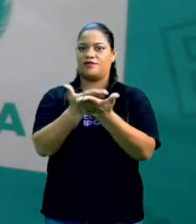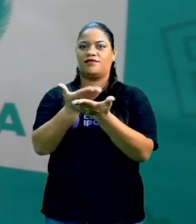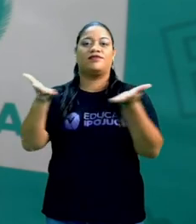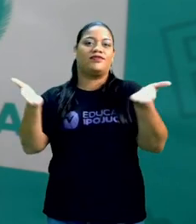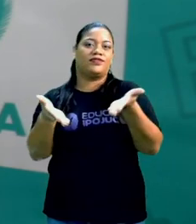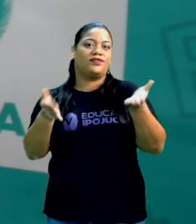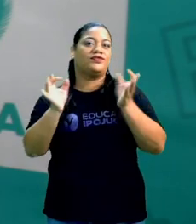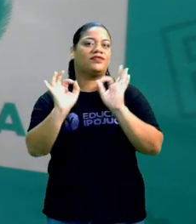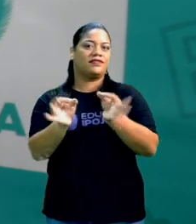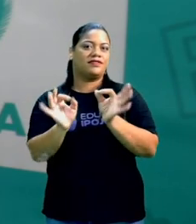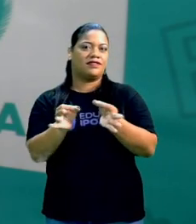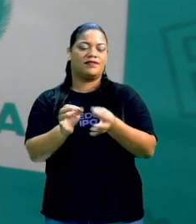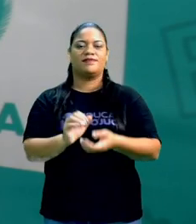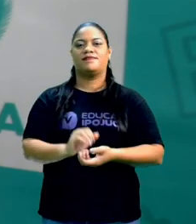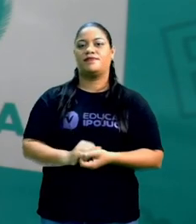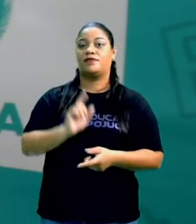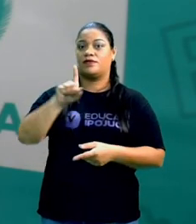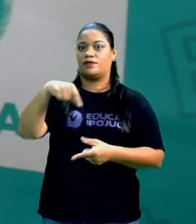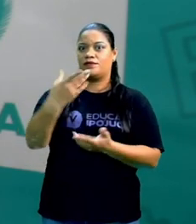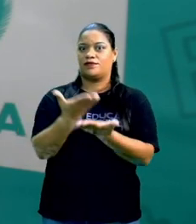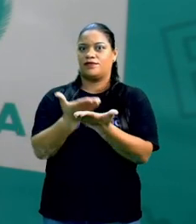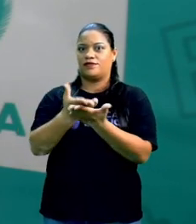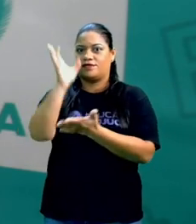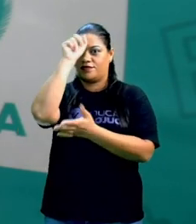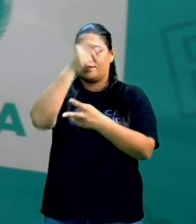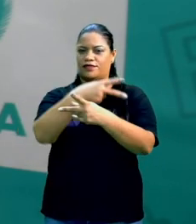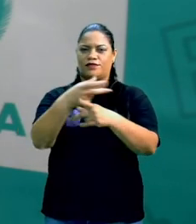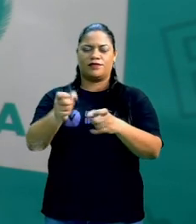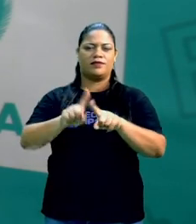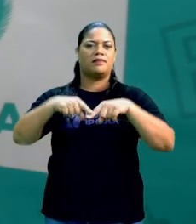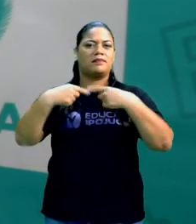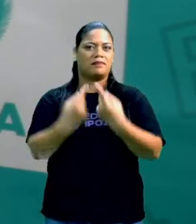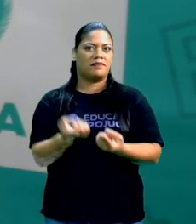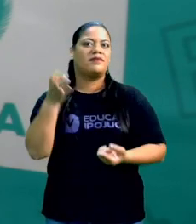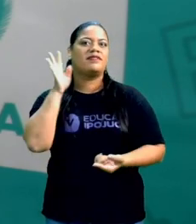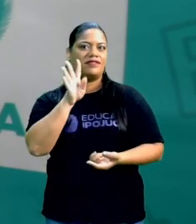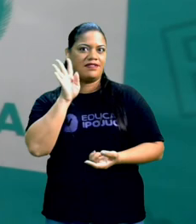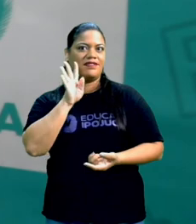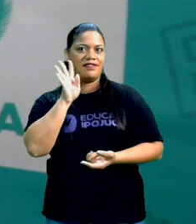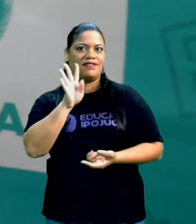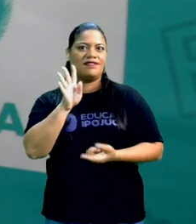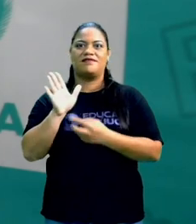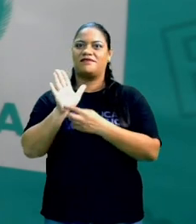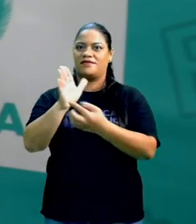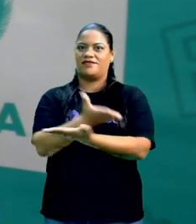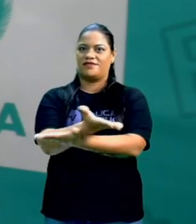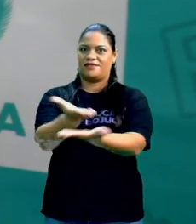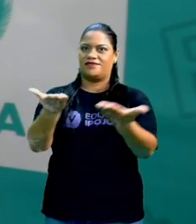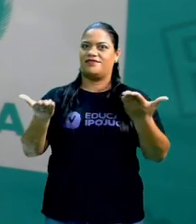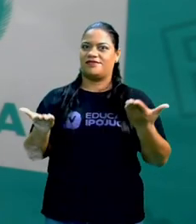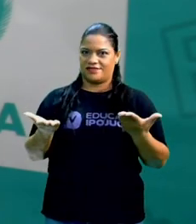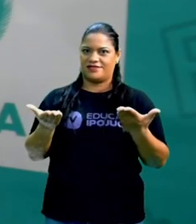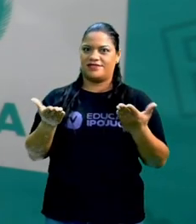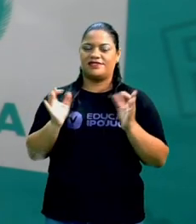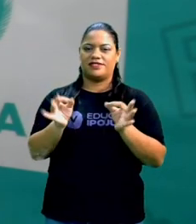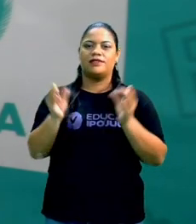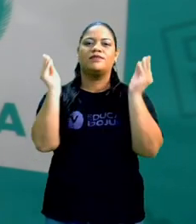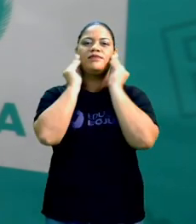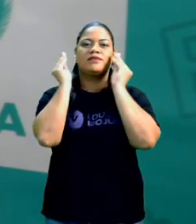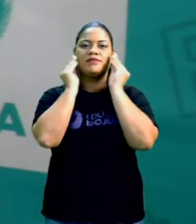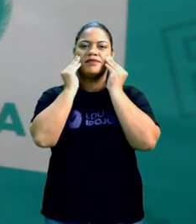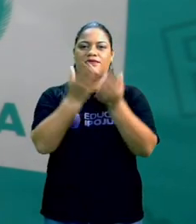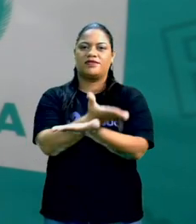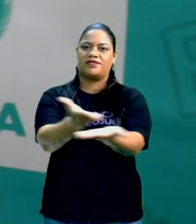aula, certo? Na próxima aula vamos aprender coisas bem mais interessantes. Tia vai trazer sobre este assunto. Um